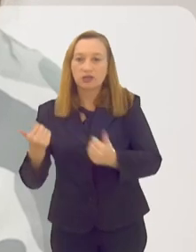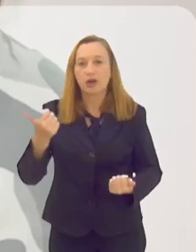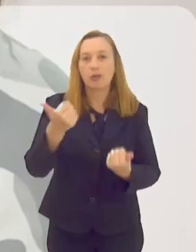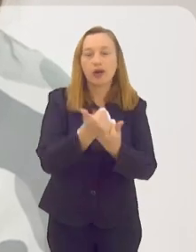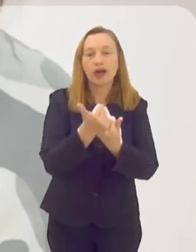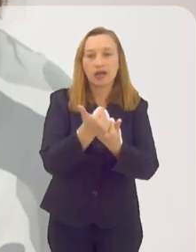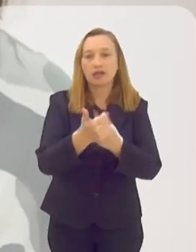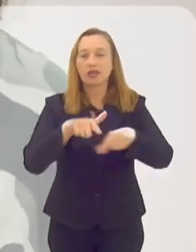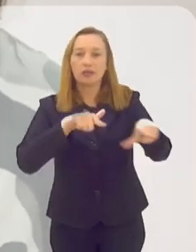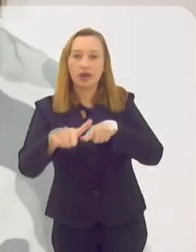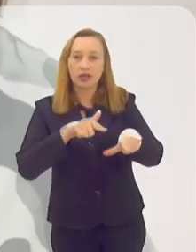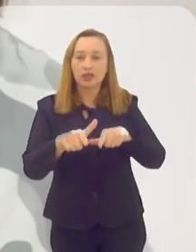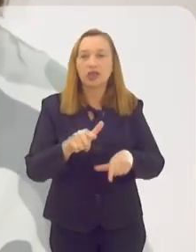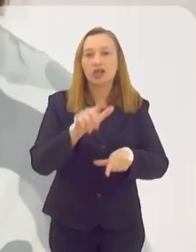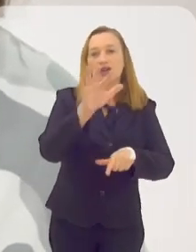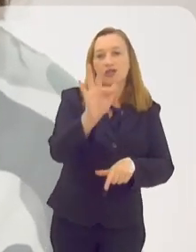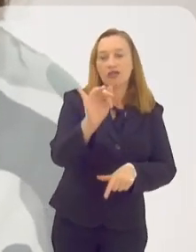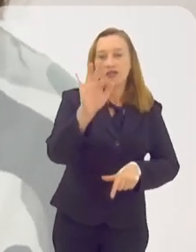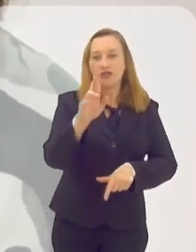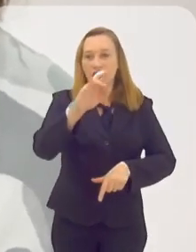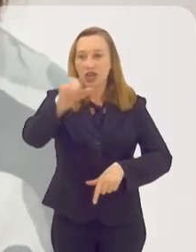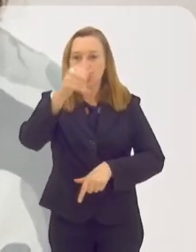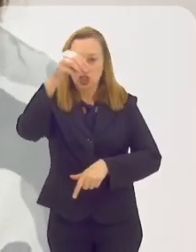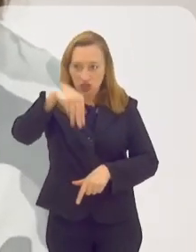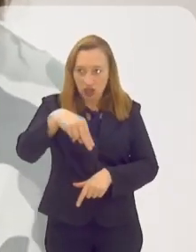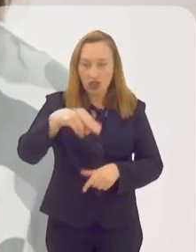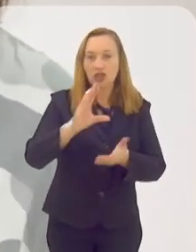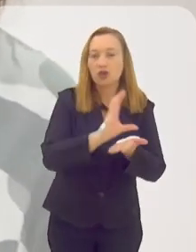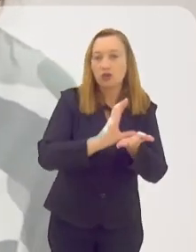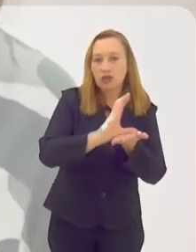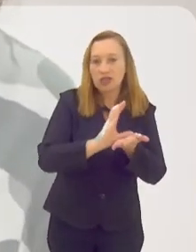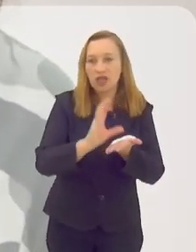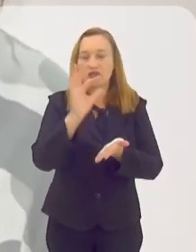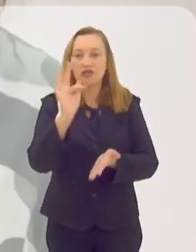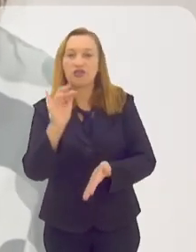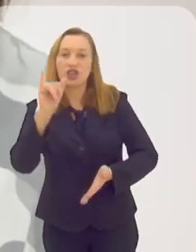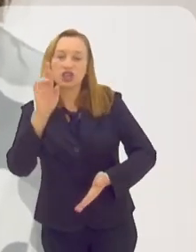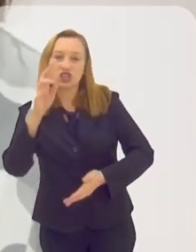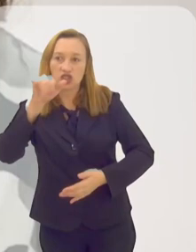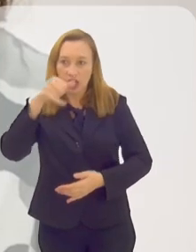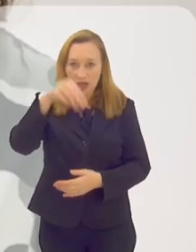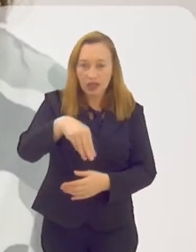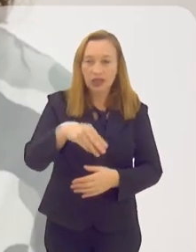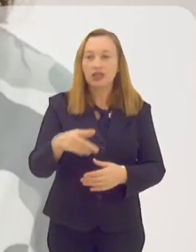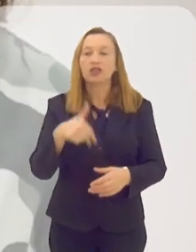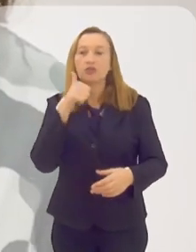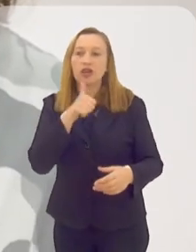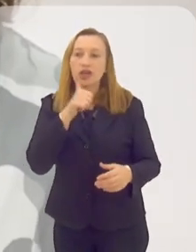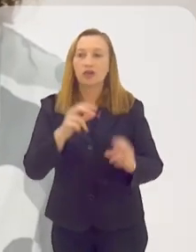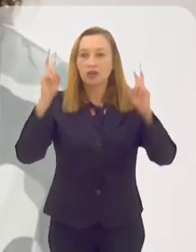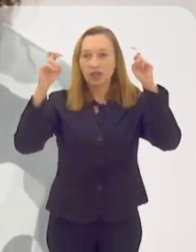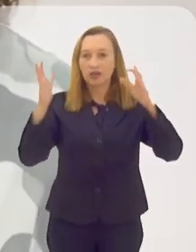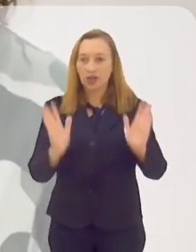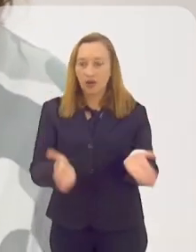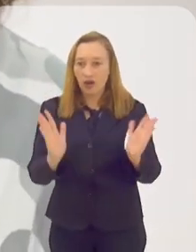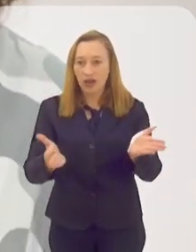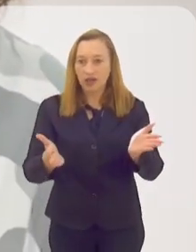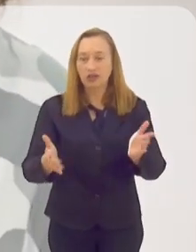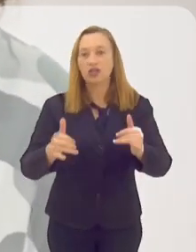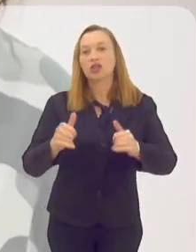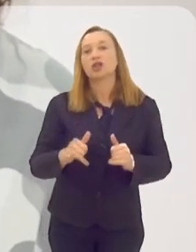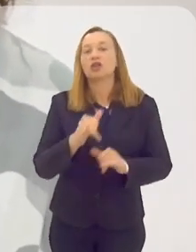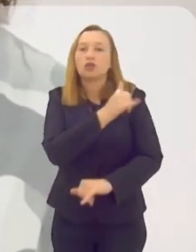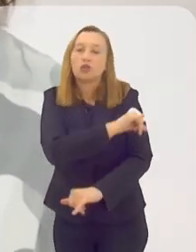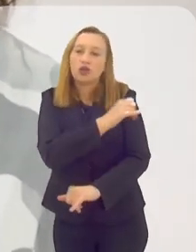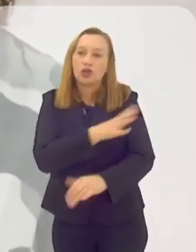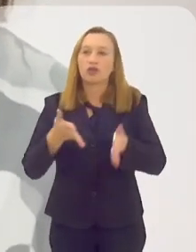algumas instituições estão trabalhando iniciativas de apoio às mulheres, como é o caso da Firjan, que lançou recentemente o Conselho Firjan de Mulheres,